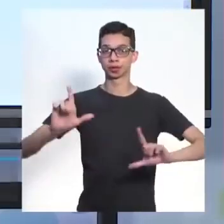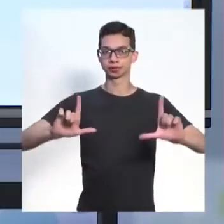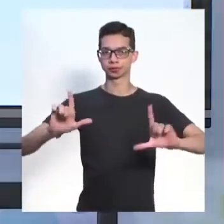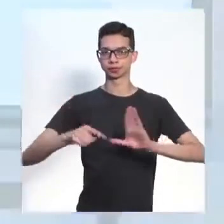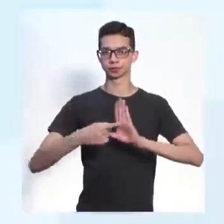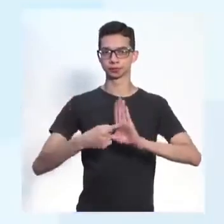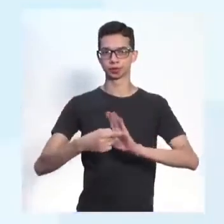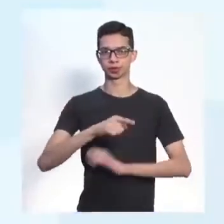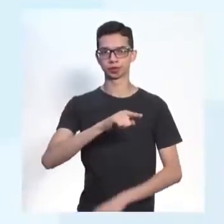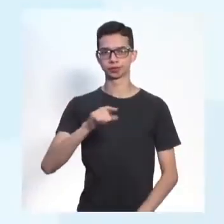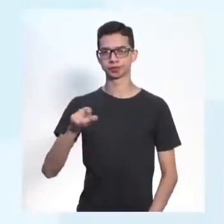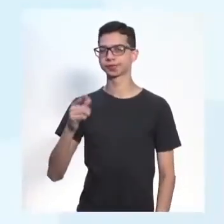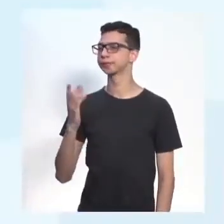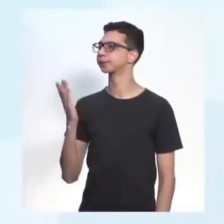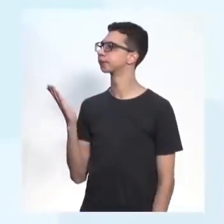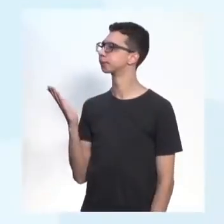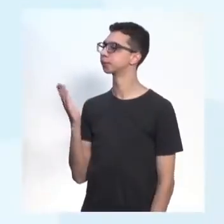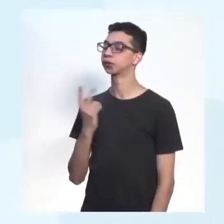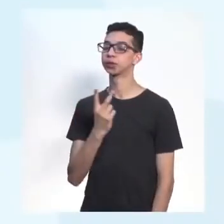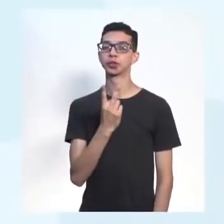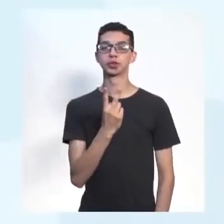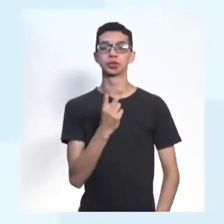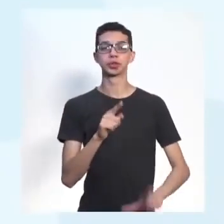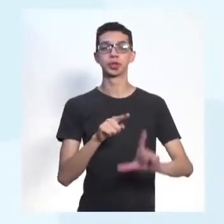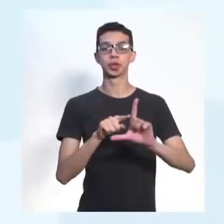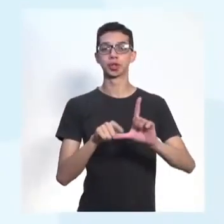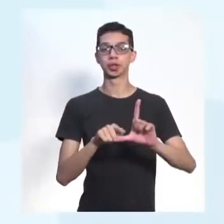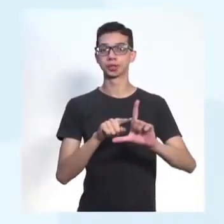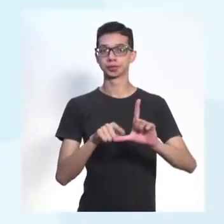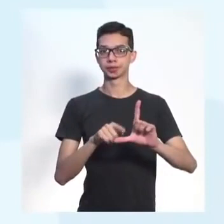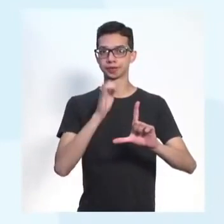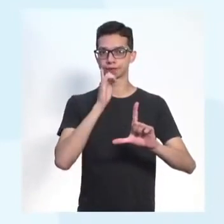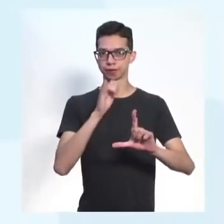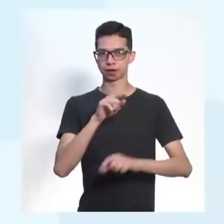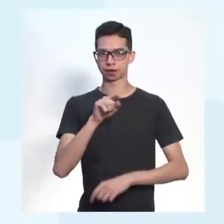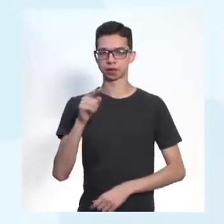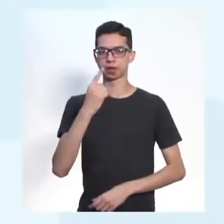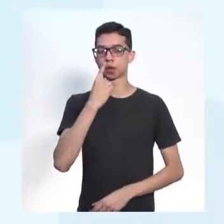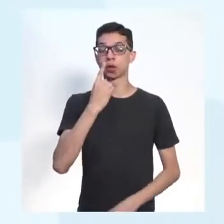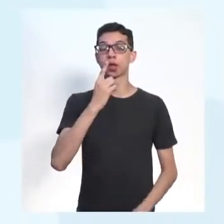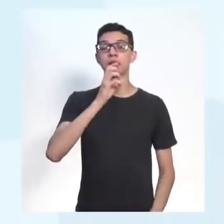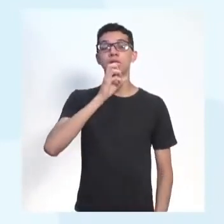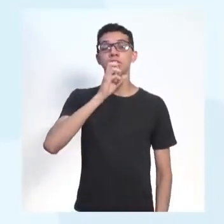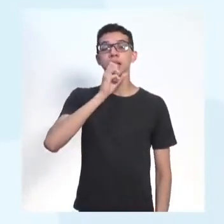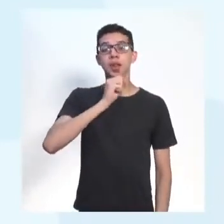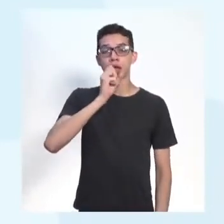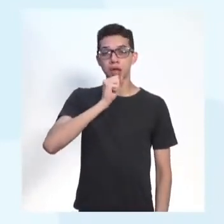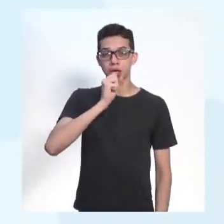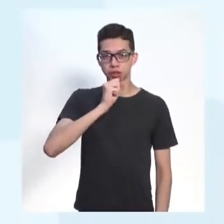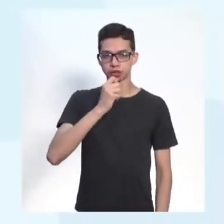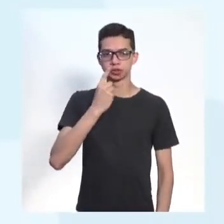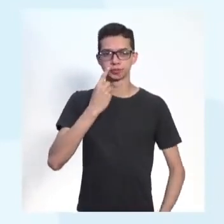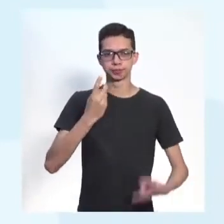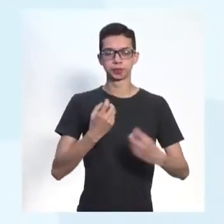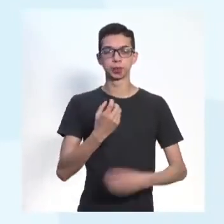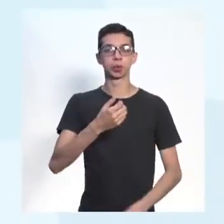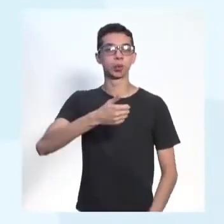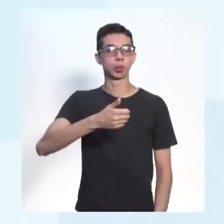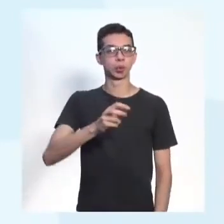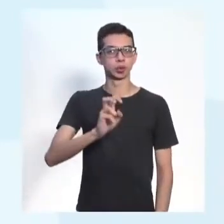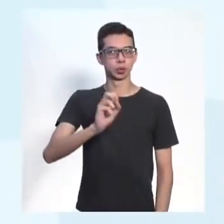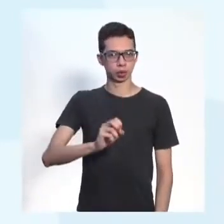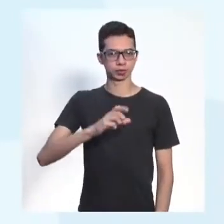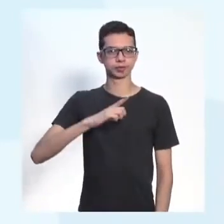Eu tenho dois ângulos aí que eu cito para vocês. Aquele em laranja 150, que está numa